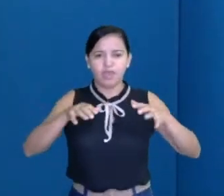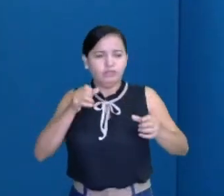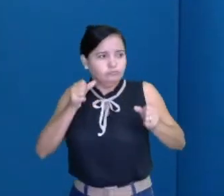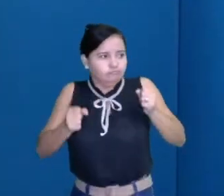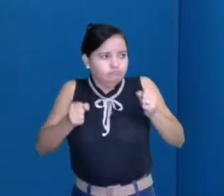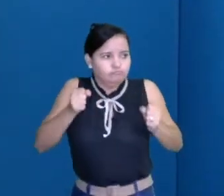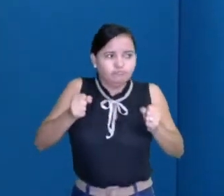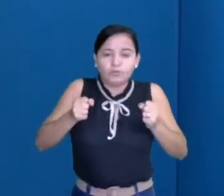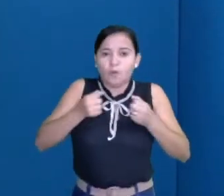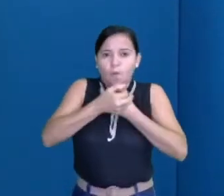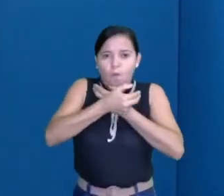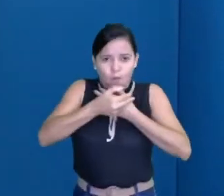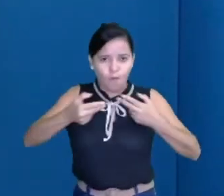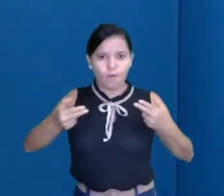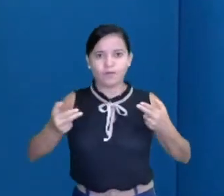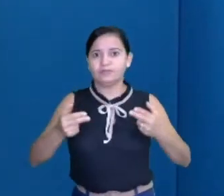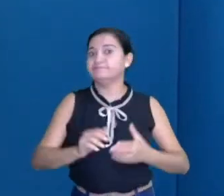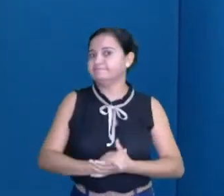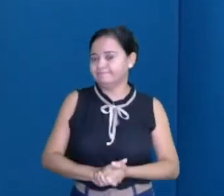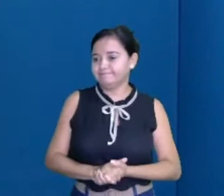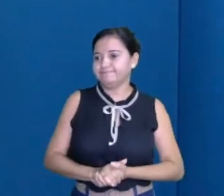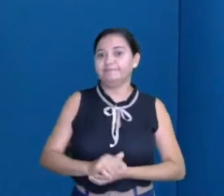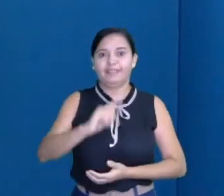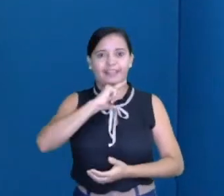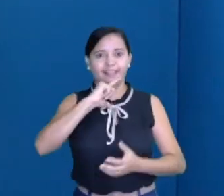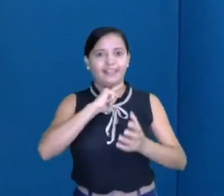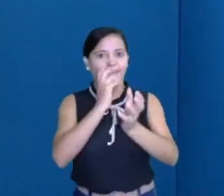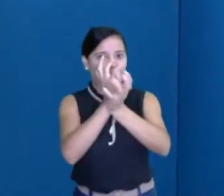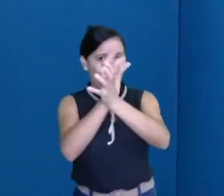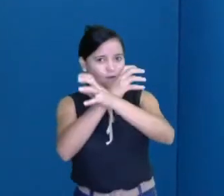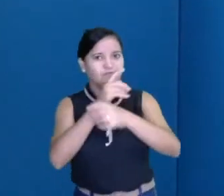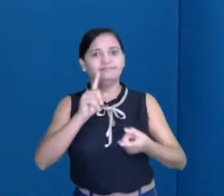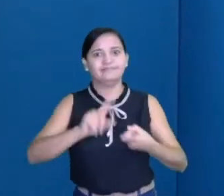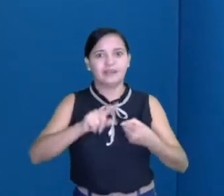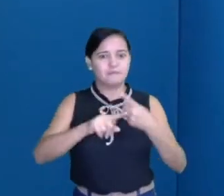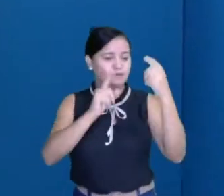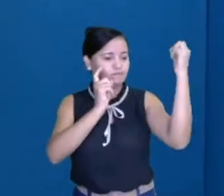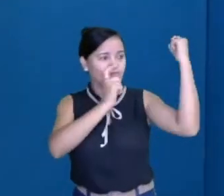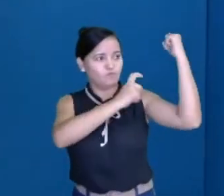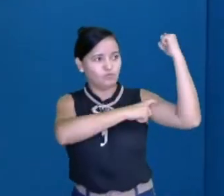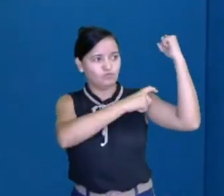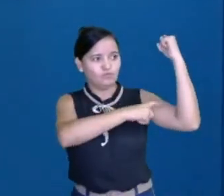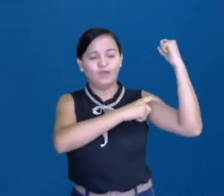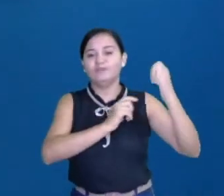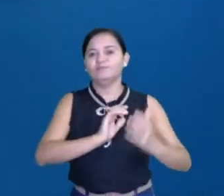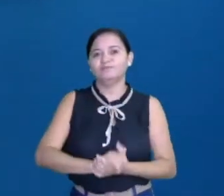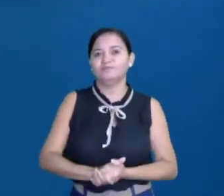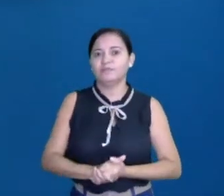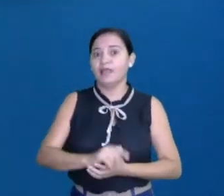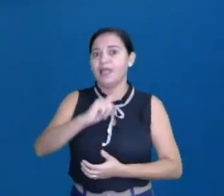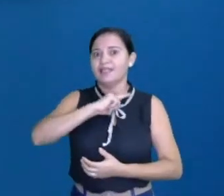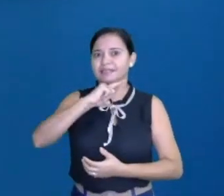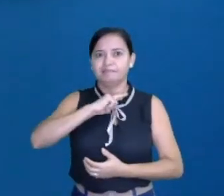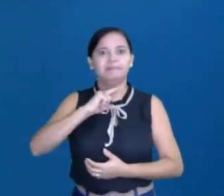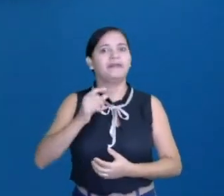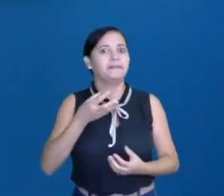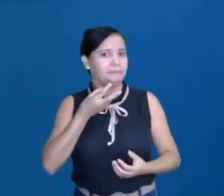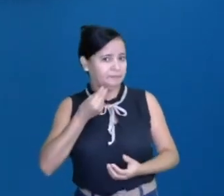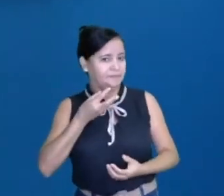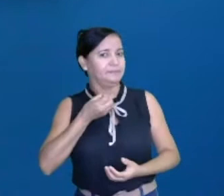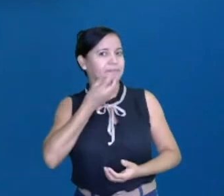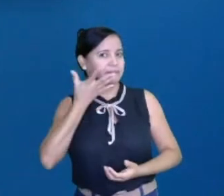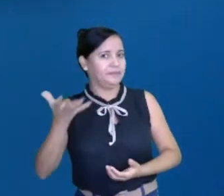locomoção. É o sistema locomotor, ósseo e muscular. Mais um assunto muito bacana que a gente vai ver